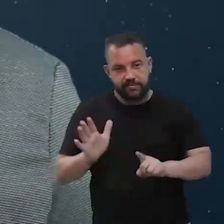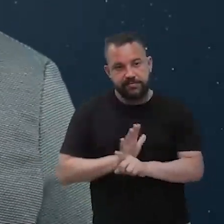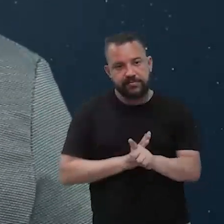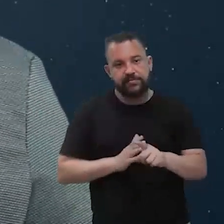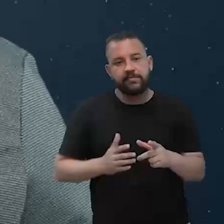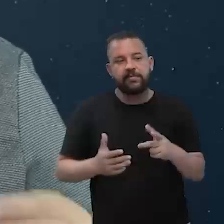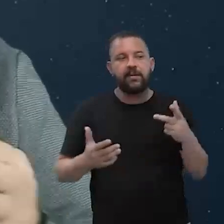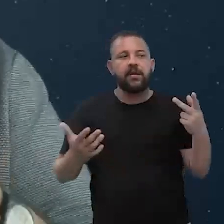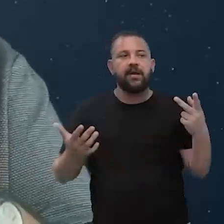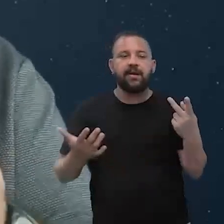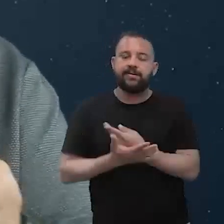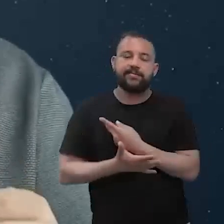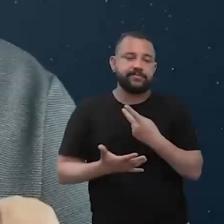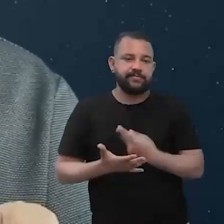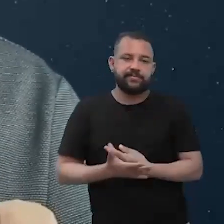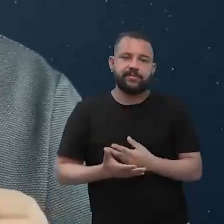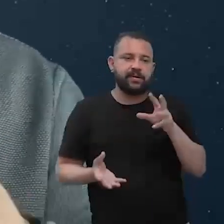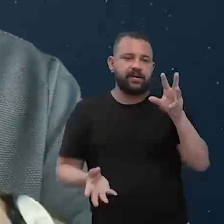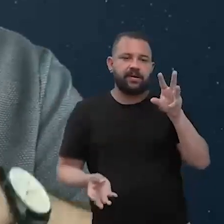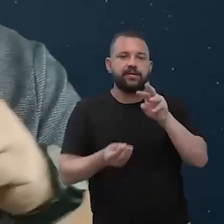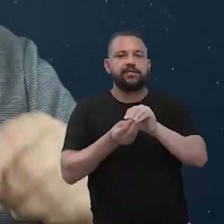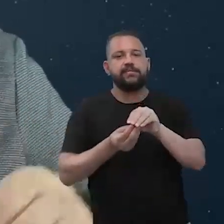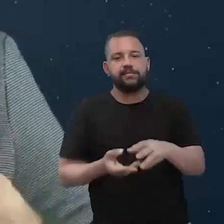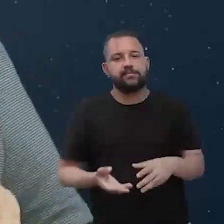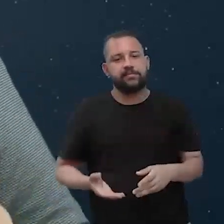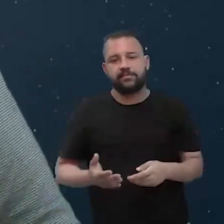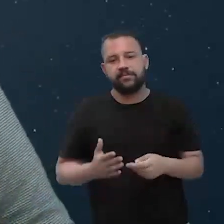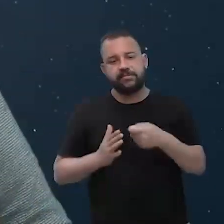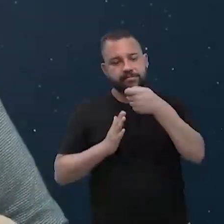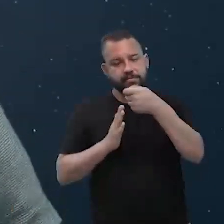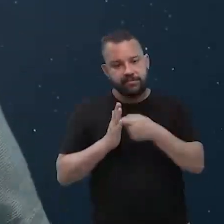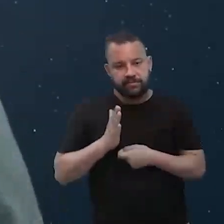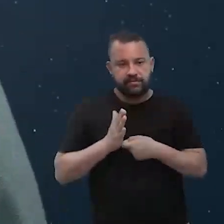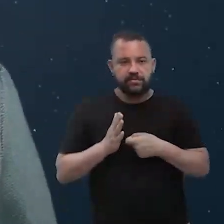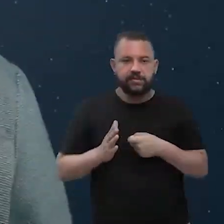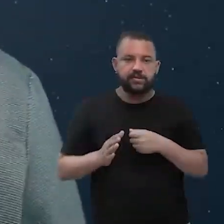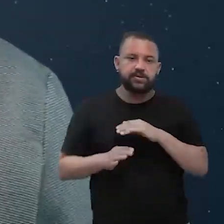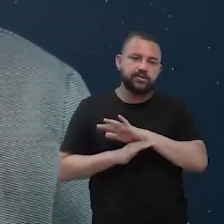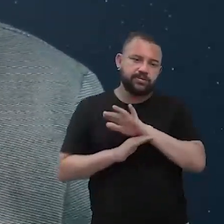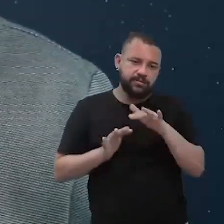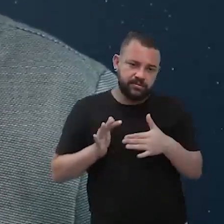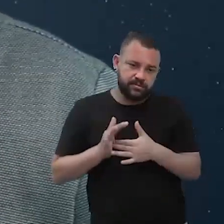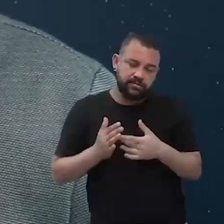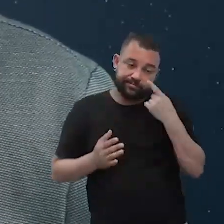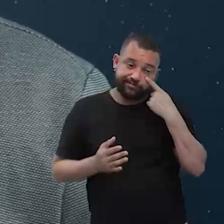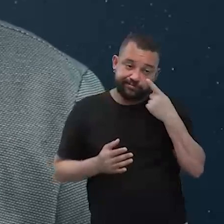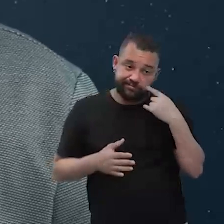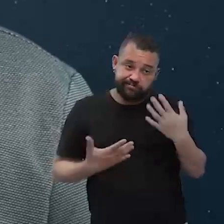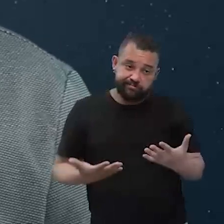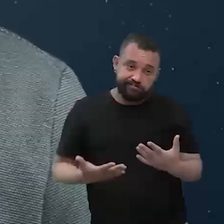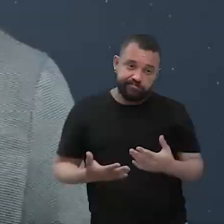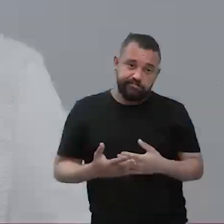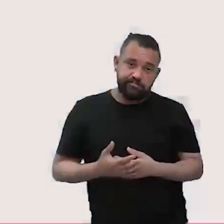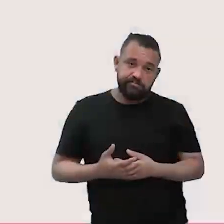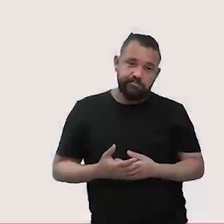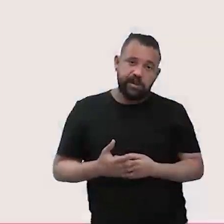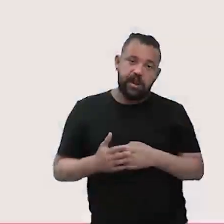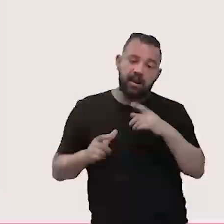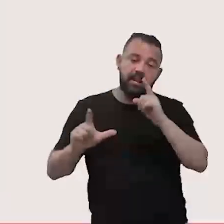por redução. Está dentro do texto, mas não o texto como um todo. Então fica ligado aí, dá uma olhada lá. Na letra